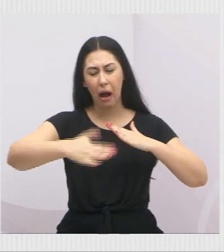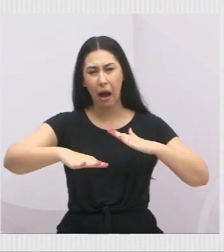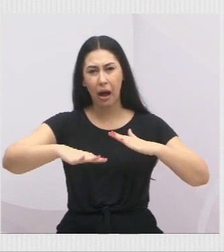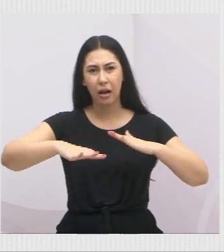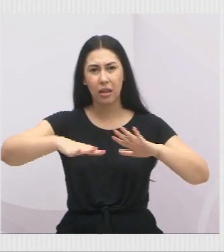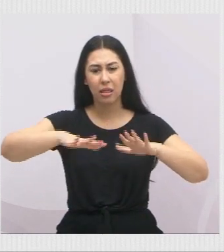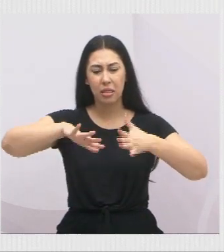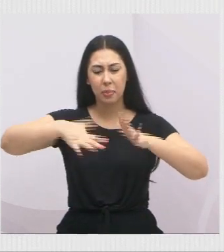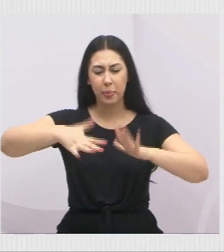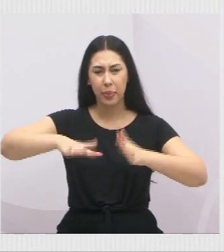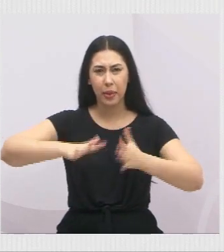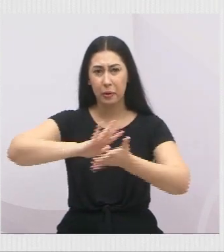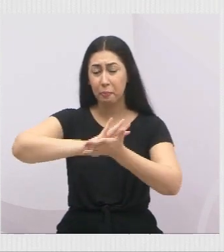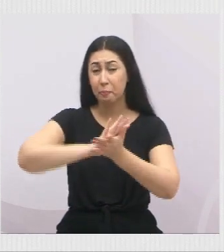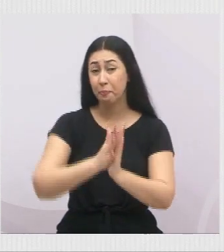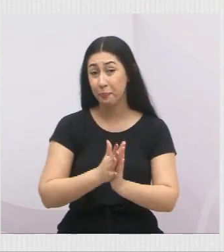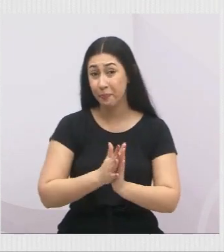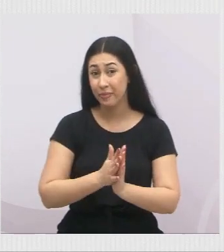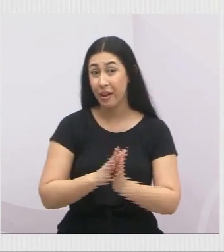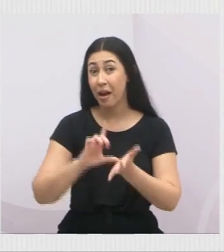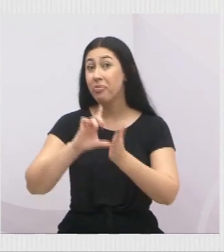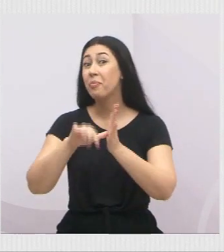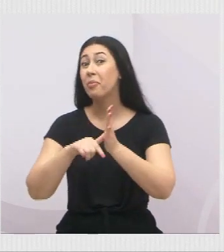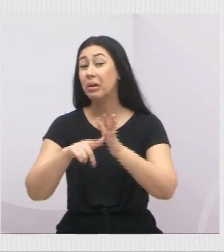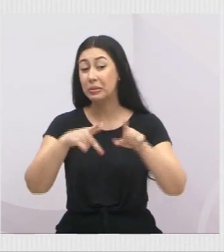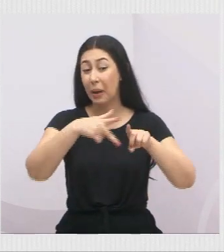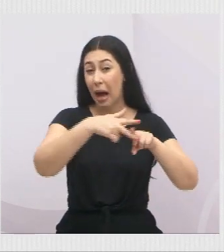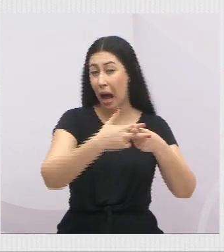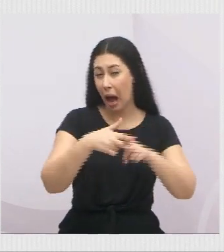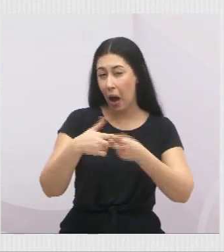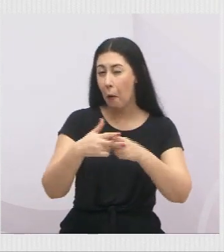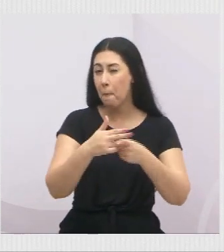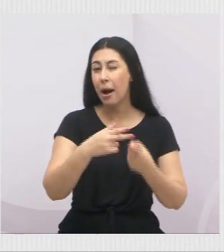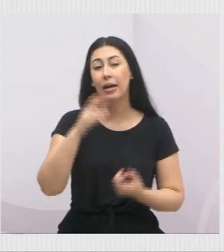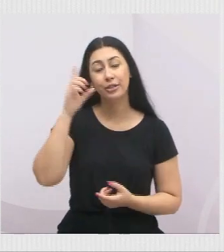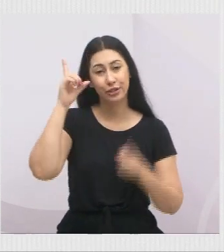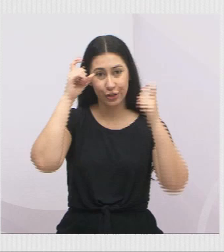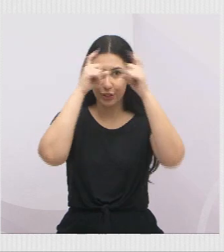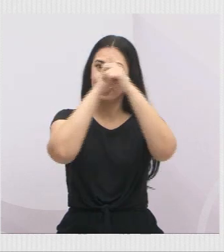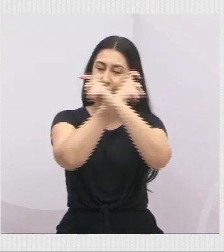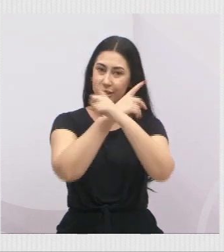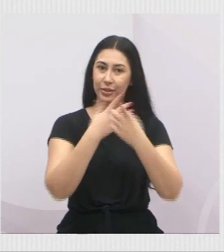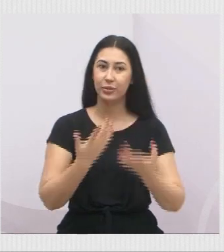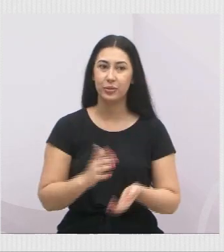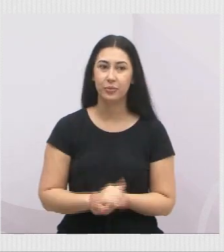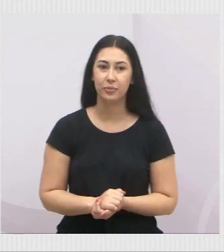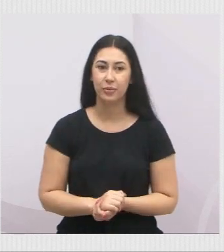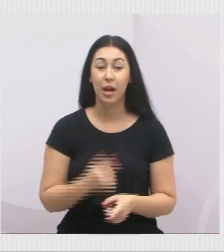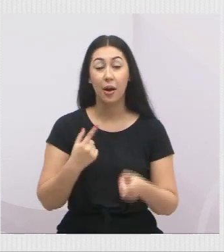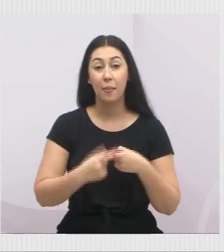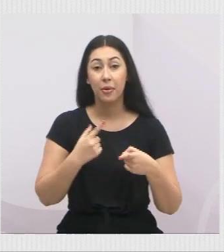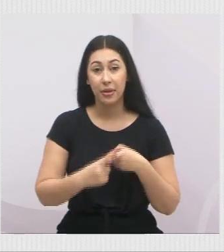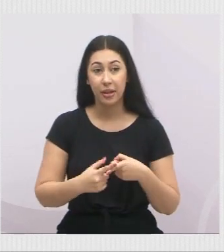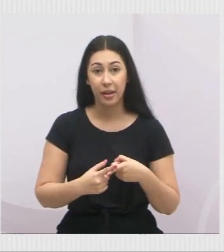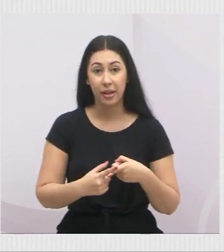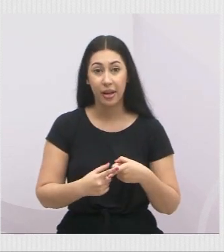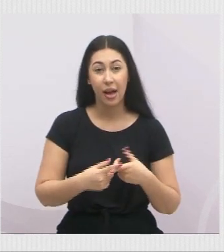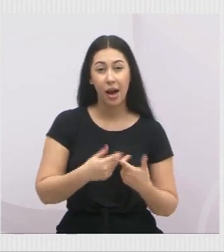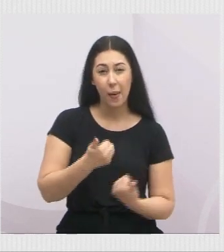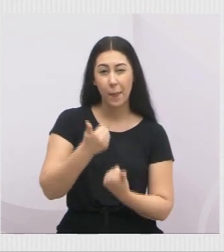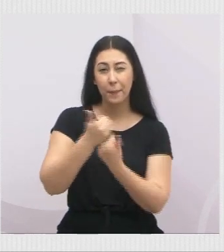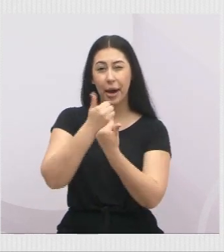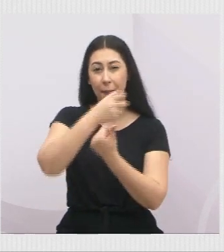fazer manutenção no asfalto é muito difícil. Porque o broquete, a subprefeitura consegue fazer a